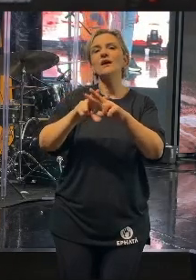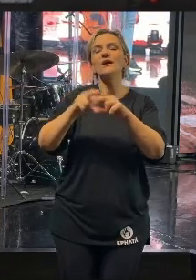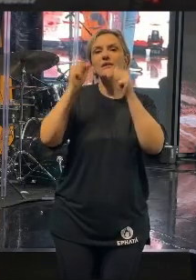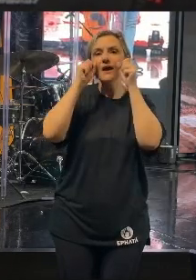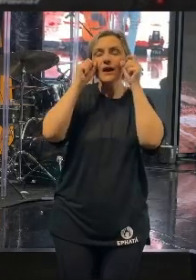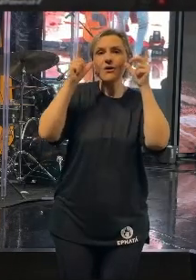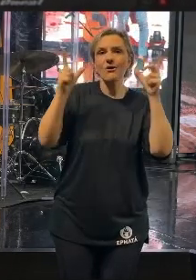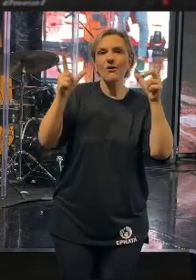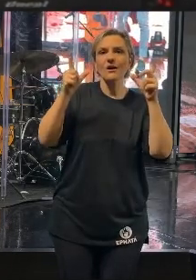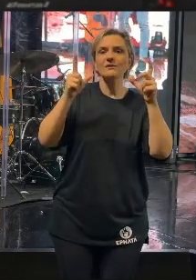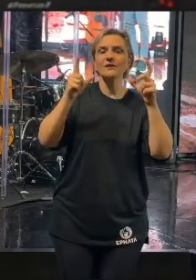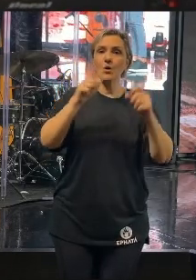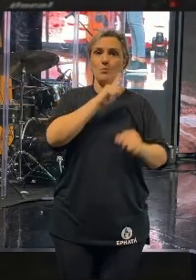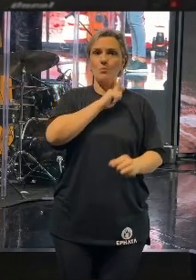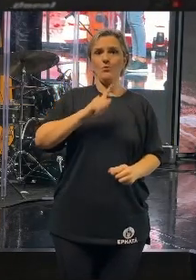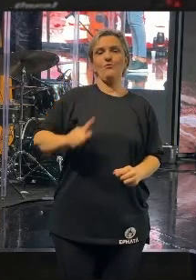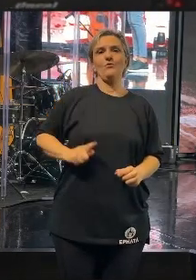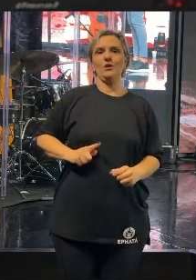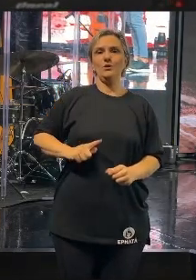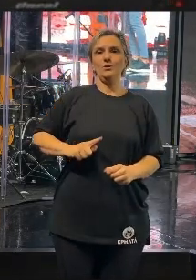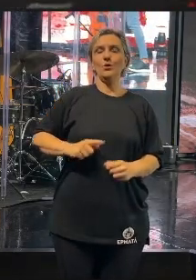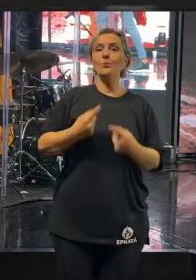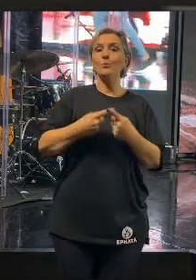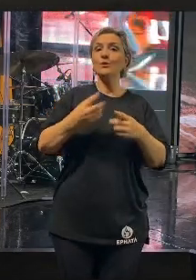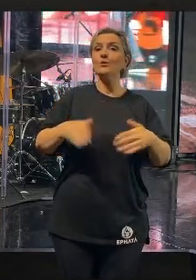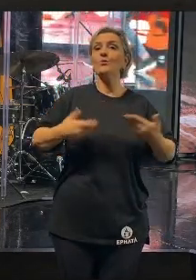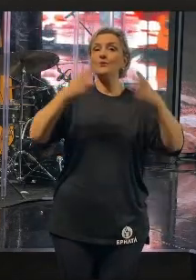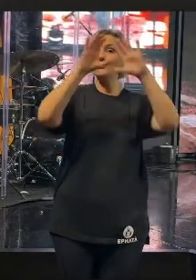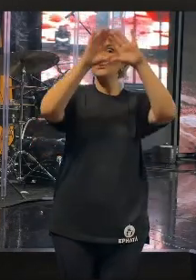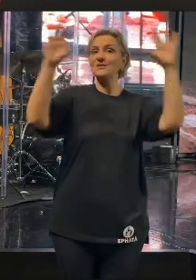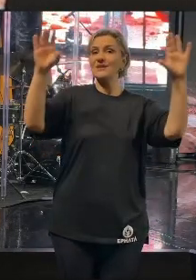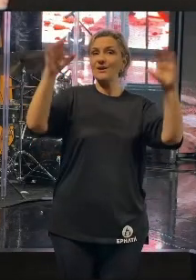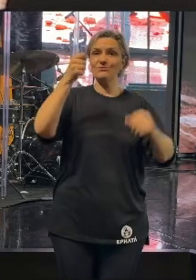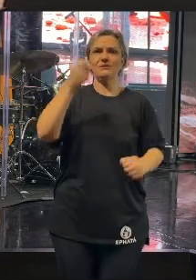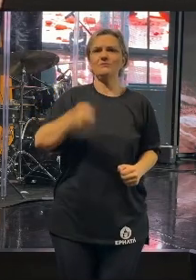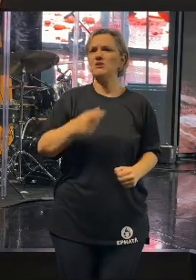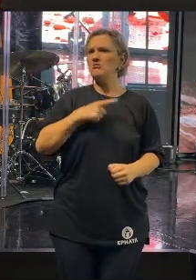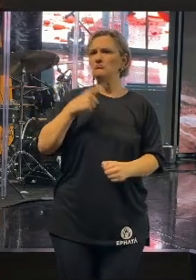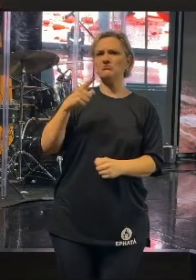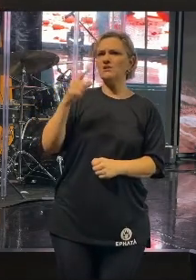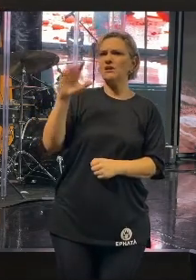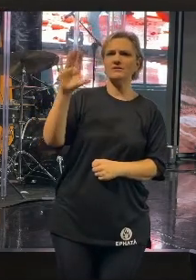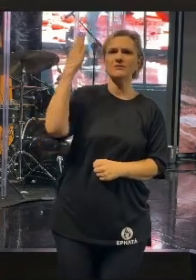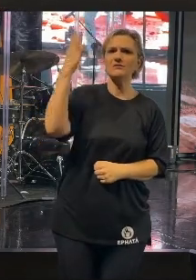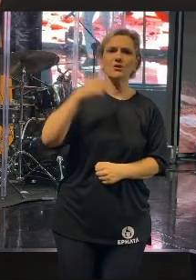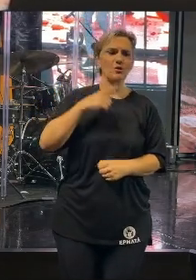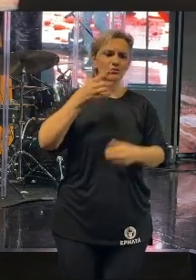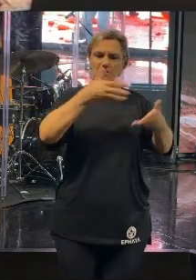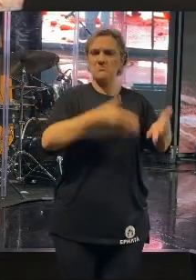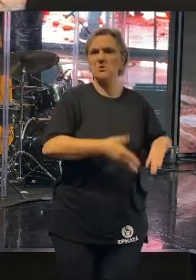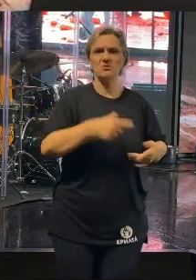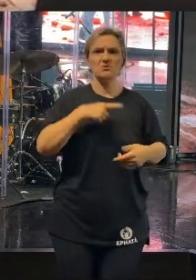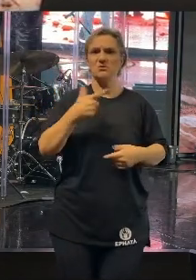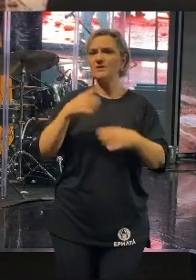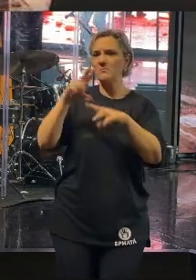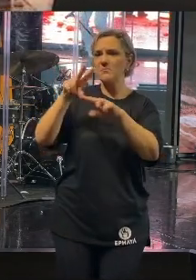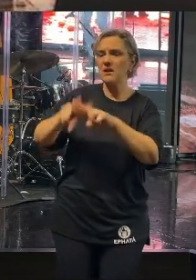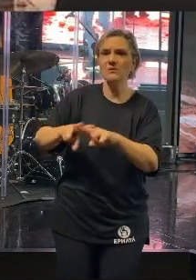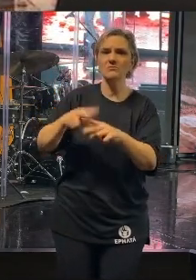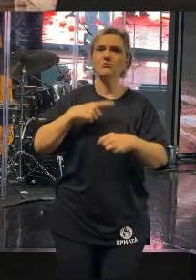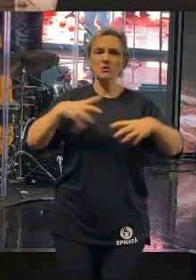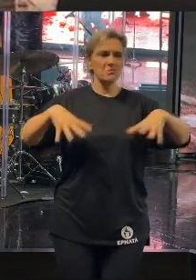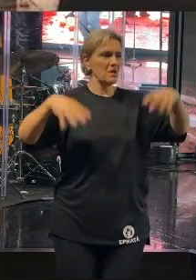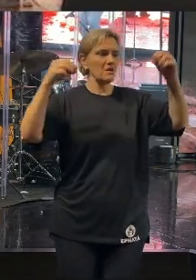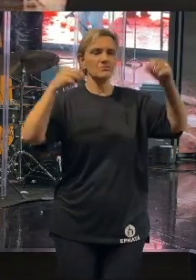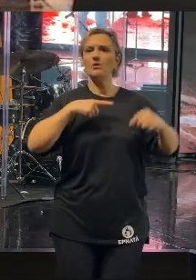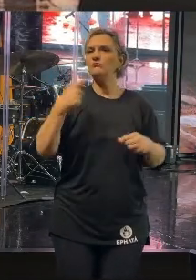governador. Porque quando os céus determinam, não tem traição, não tem poço, não tem prisão, não tem palácio, não